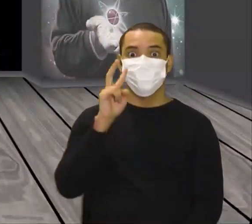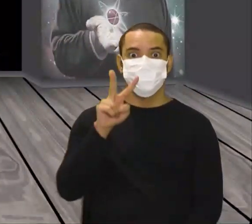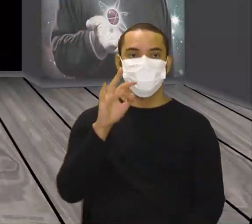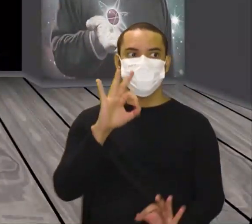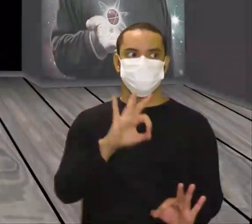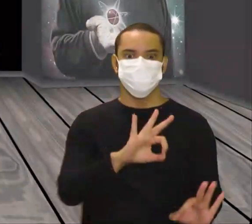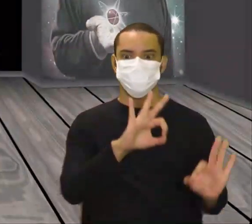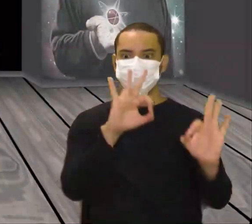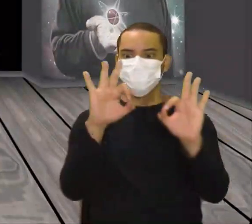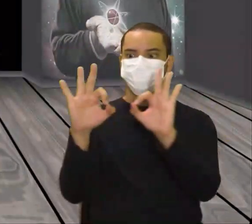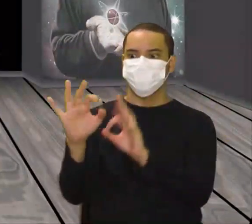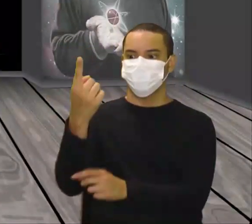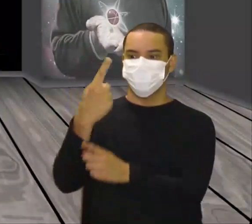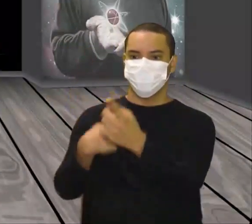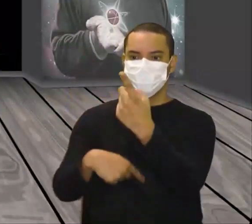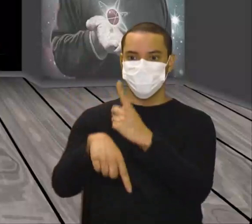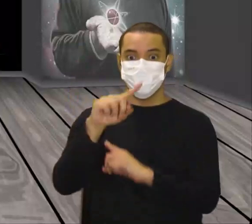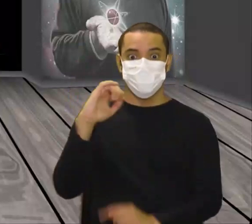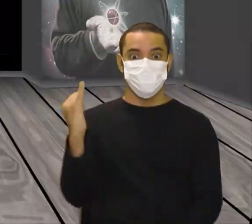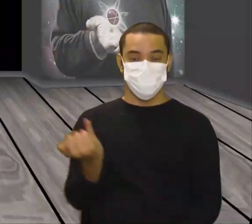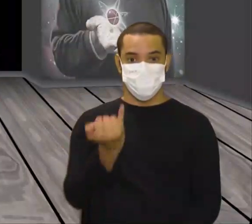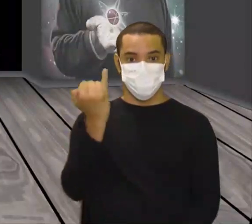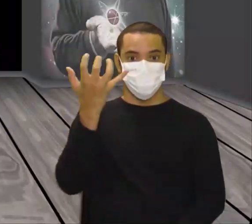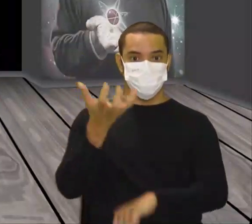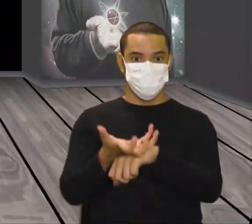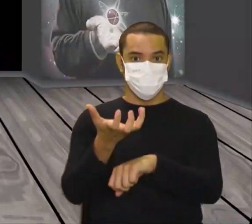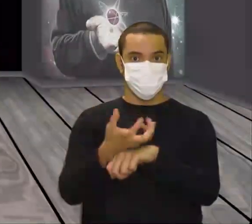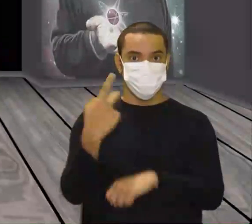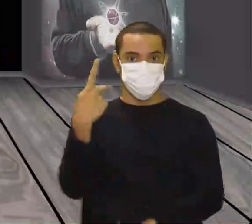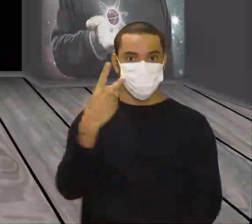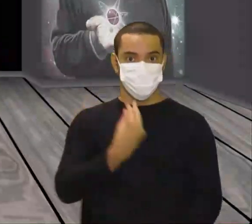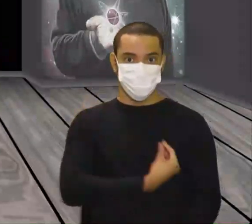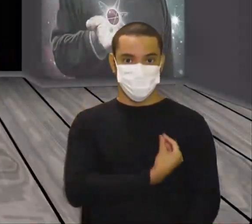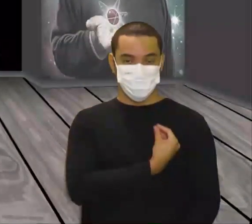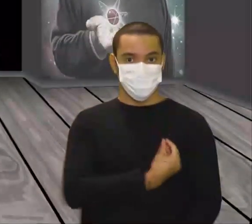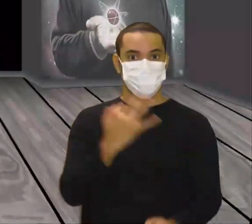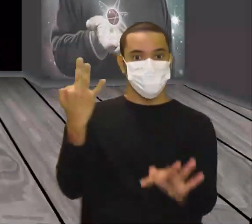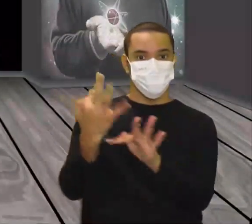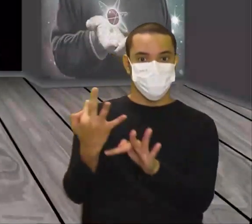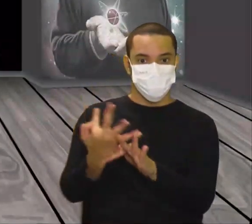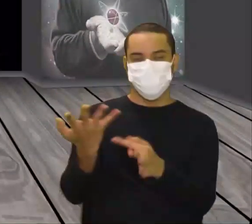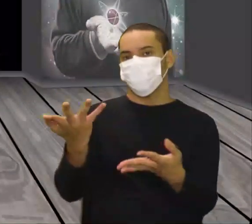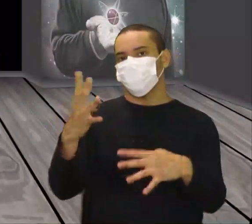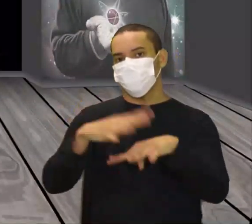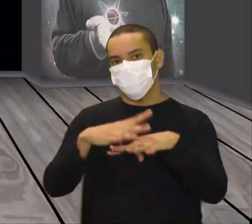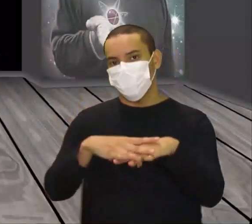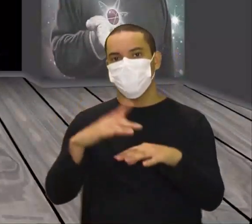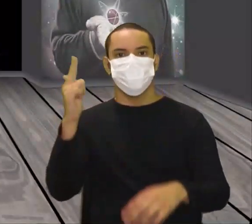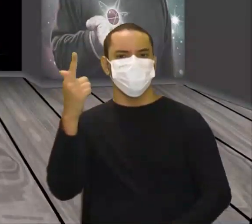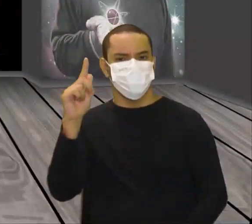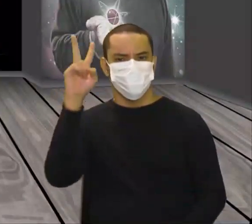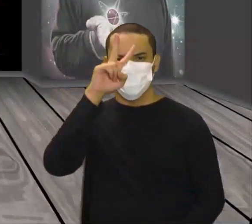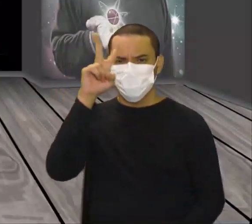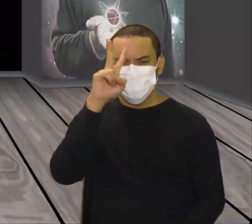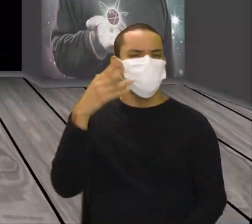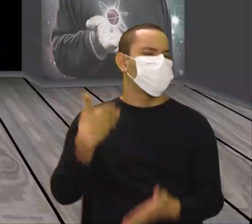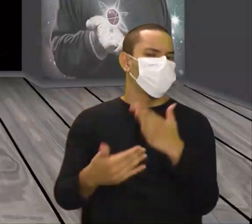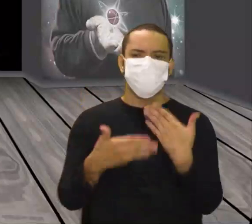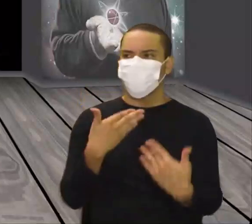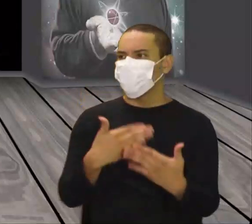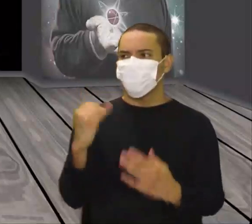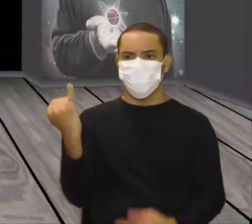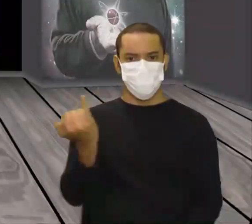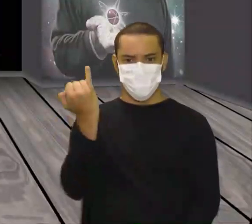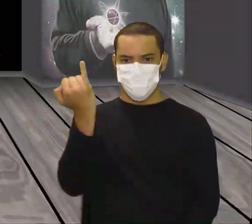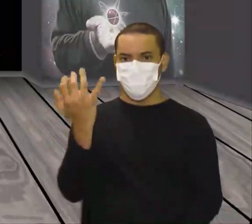e a importância que as disciplinas têm na sua vida. Física, química, biologia, português, matemática, geografia, história, qualquer uma é